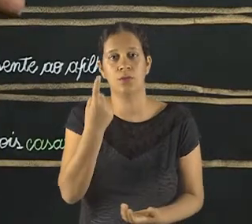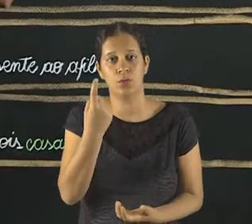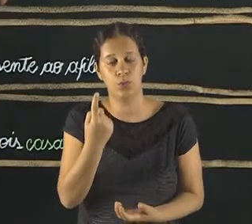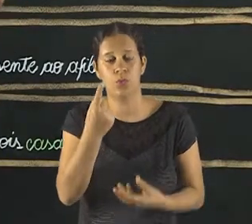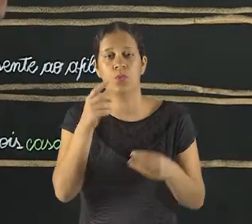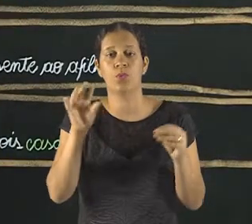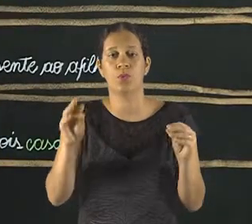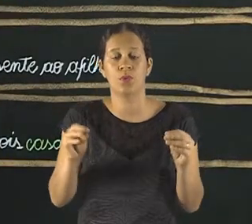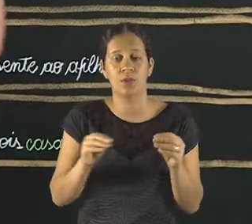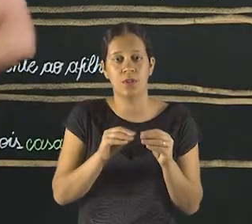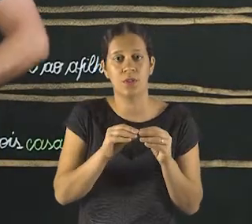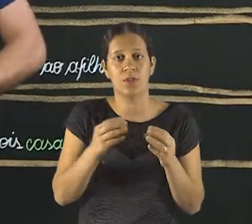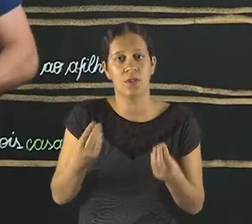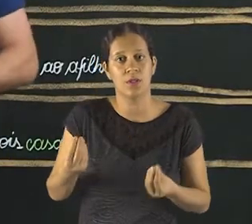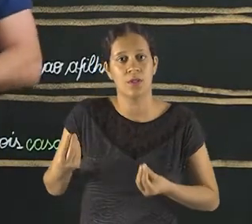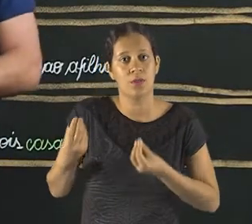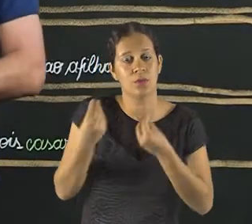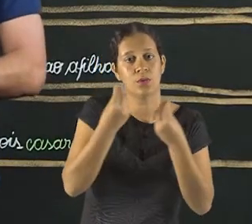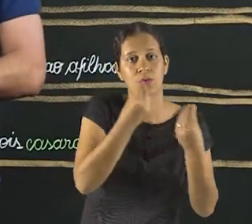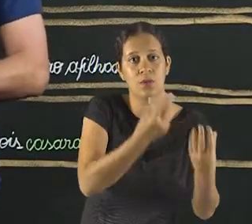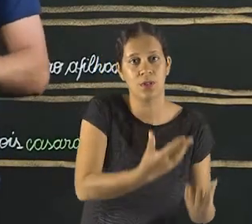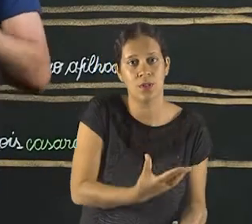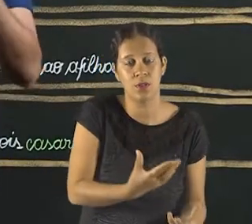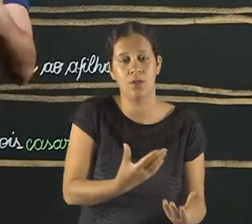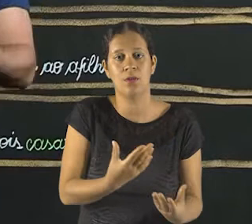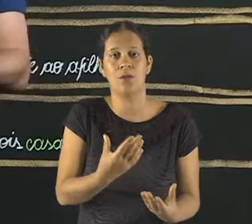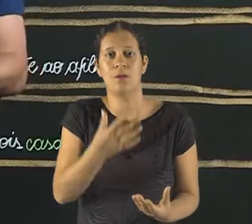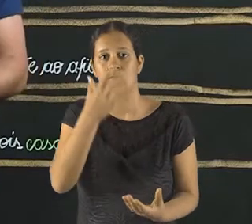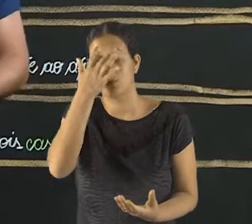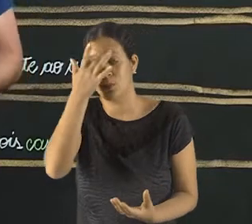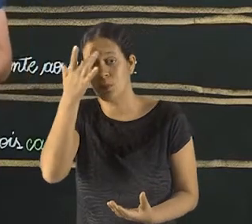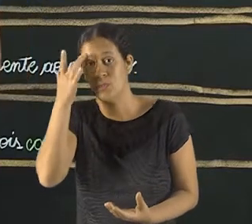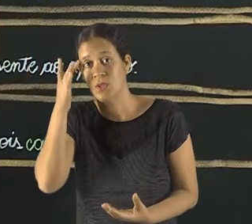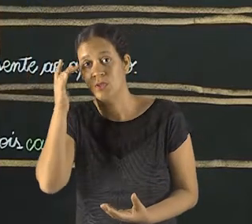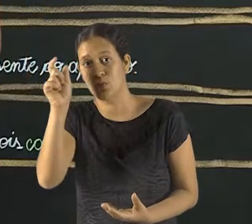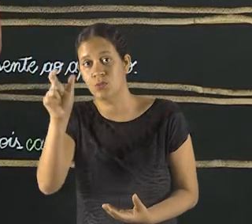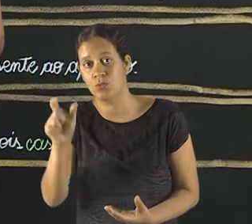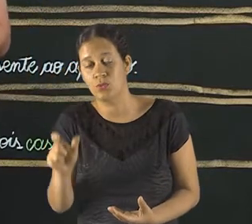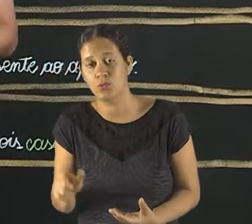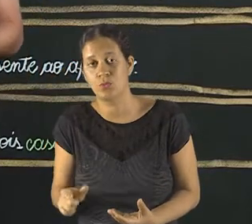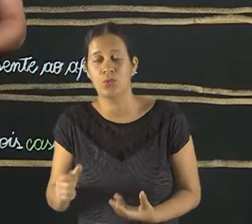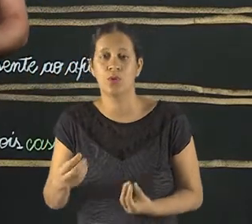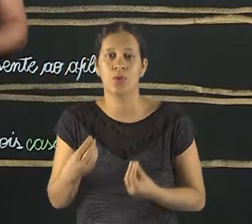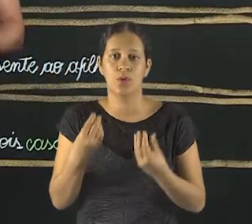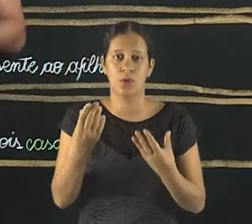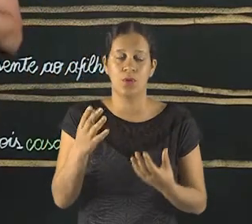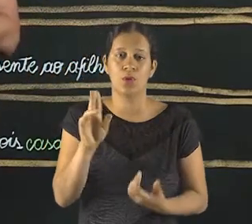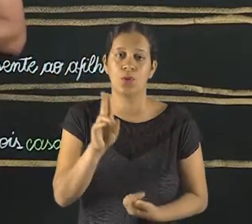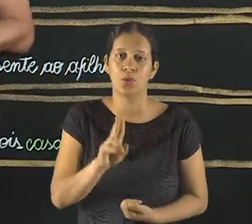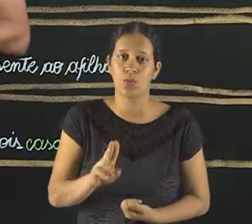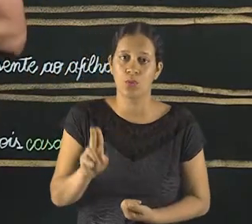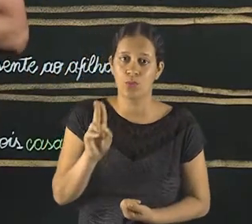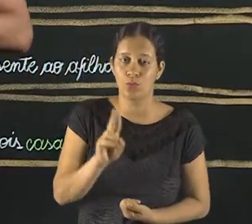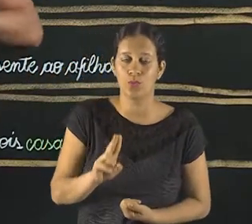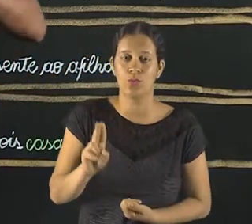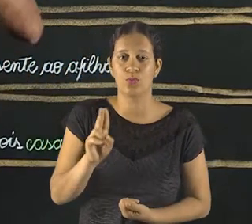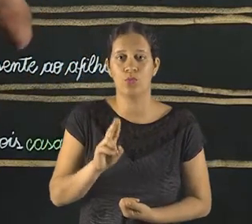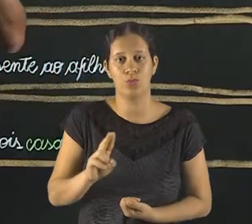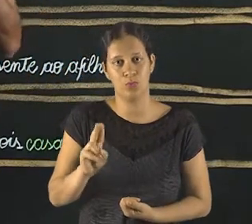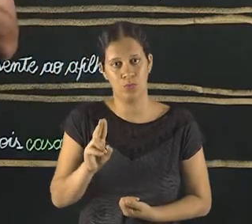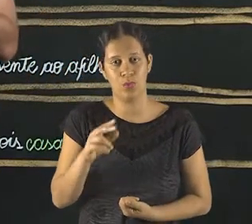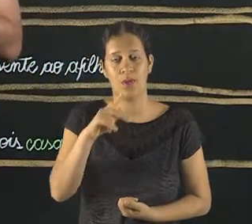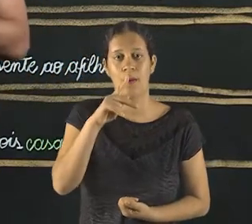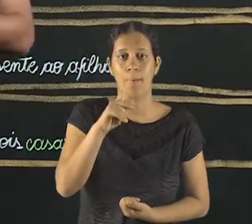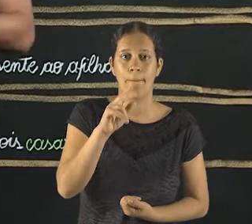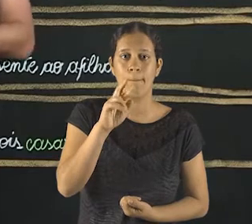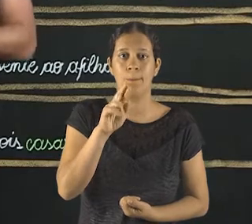precisa apenas de um complemento, porque quem entrega, entrega algo a alguém. Perceba que até na explicação eu uso a preposição,